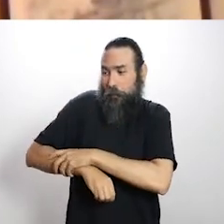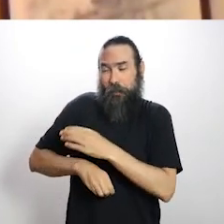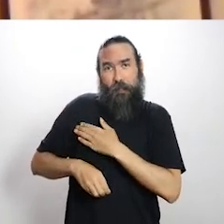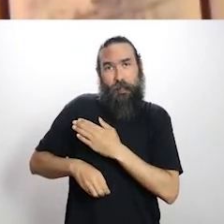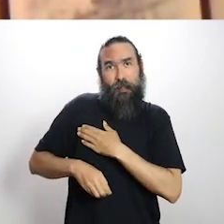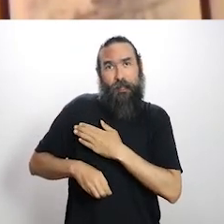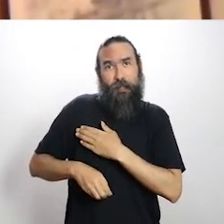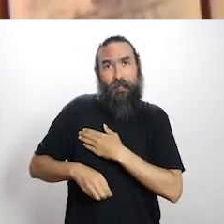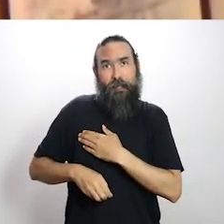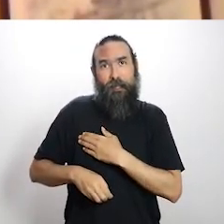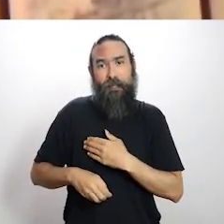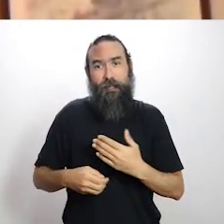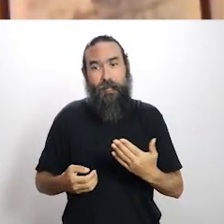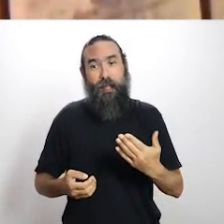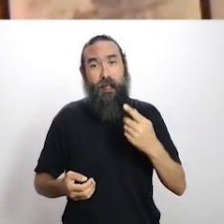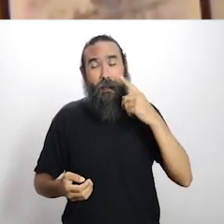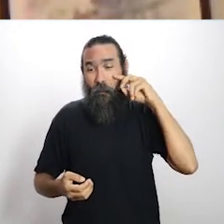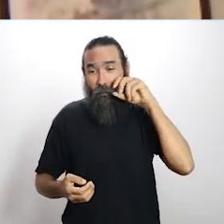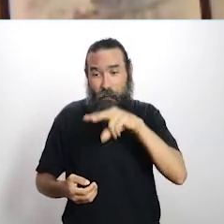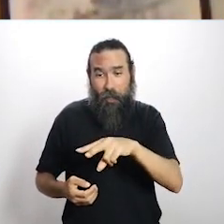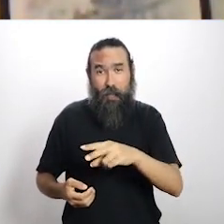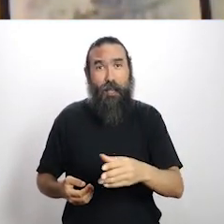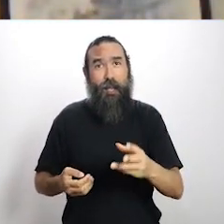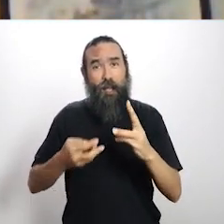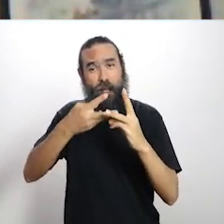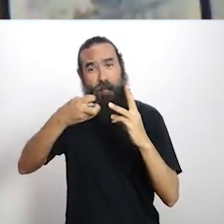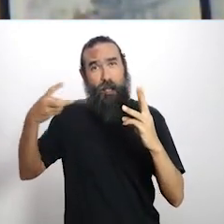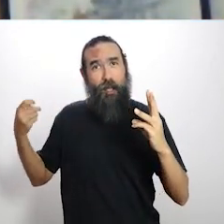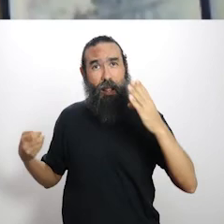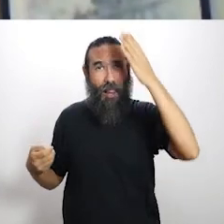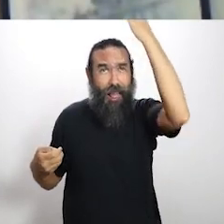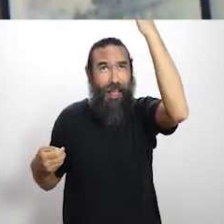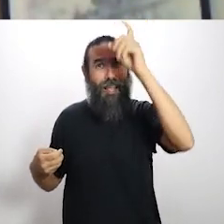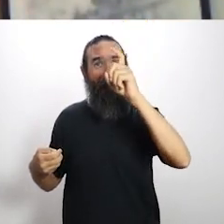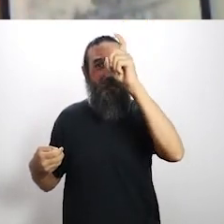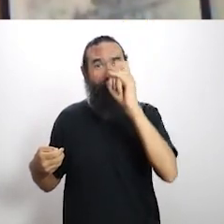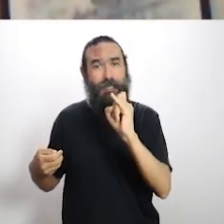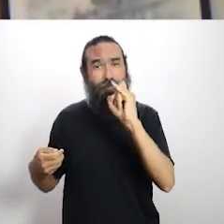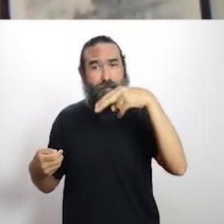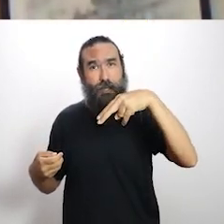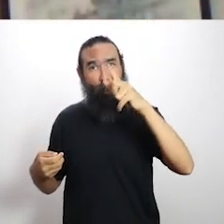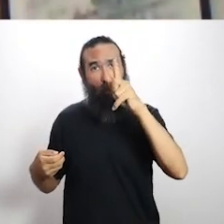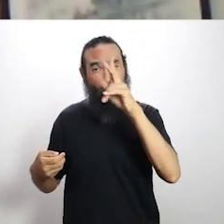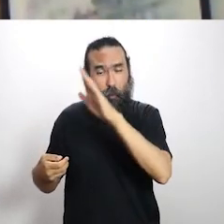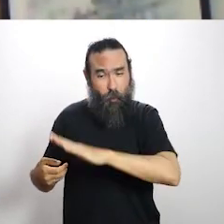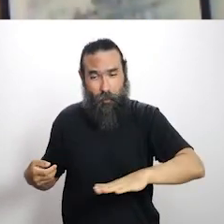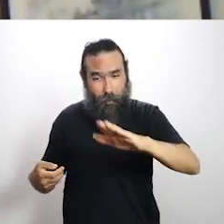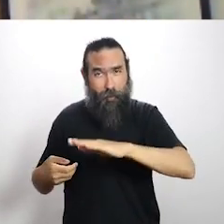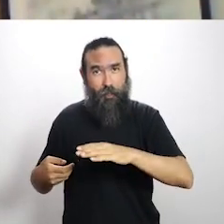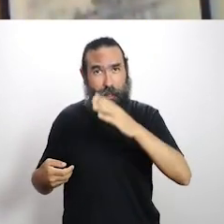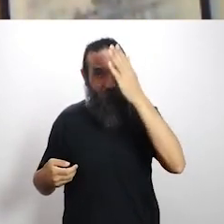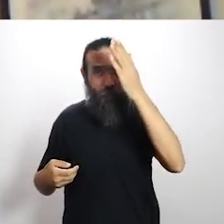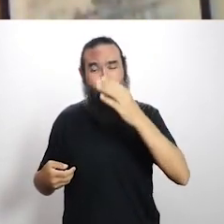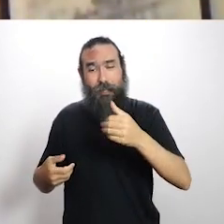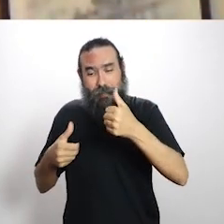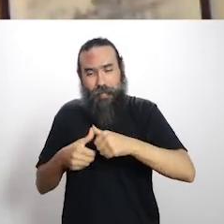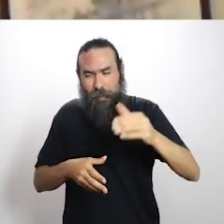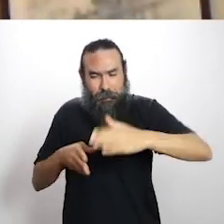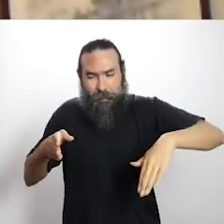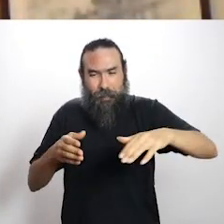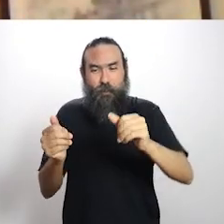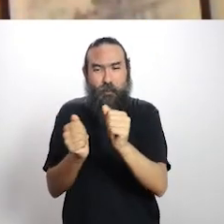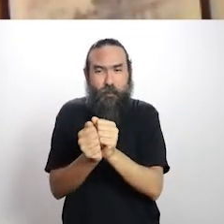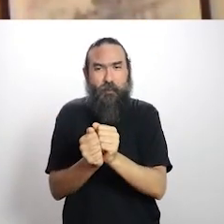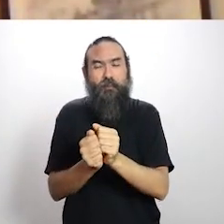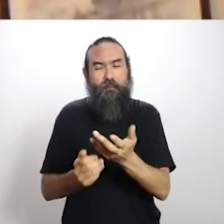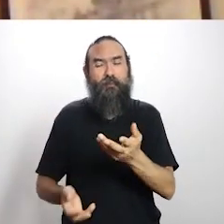enorme toda toda toda a experiência e o trabalho que vocês fazem quando me convidaram aí